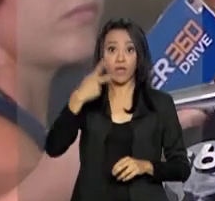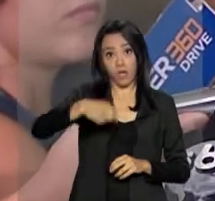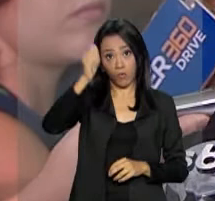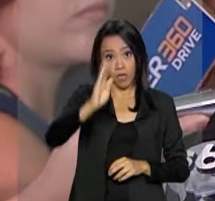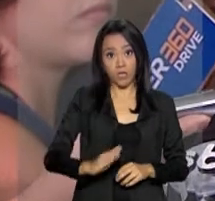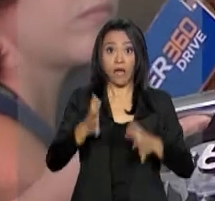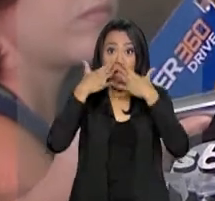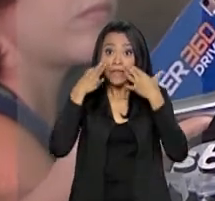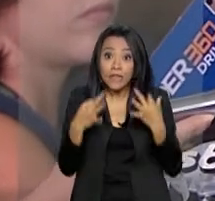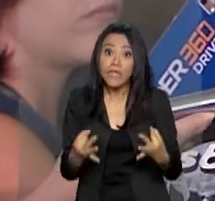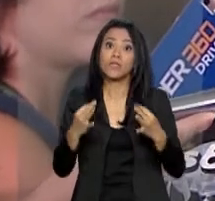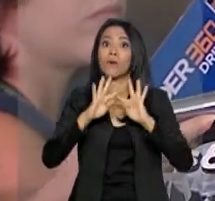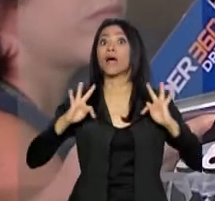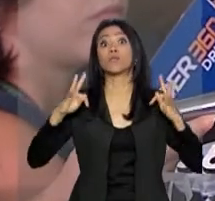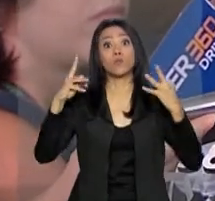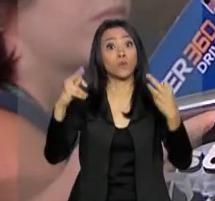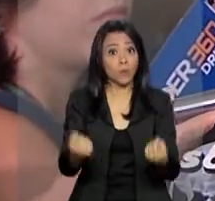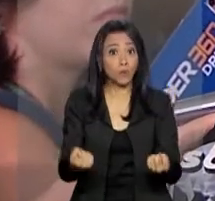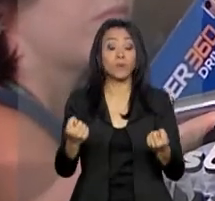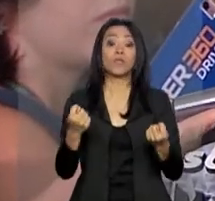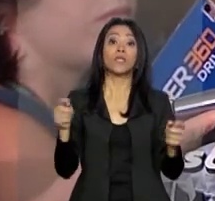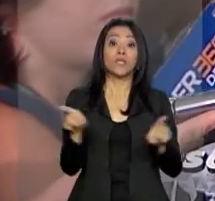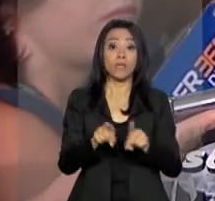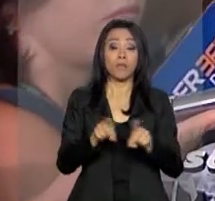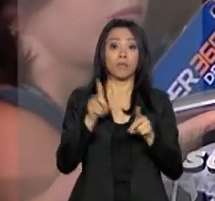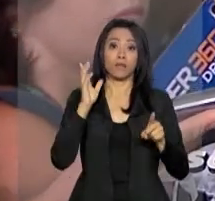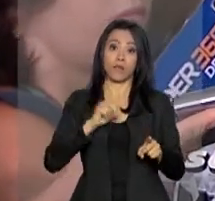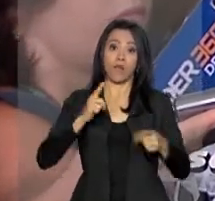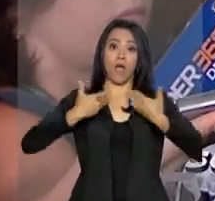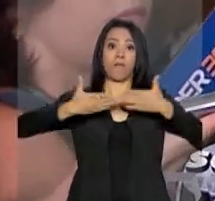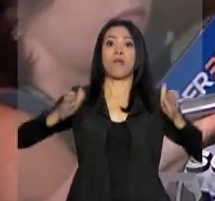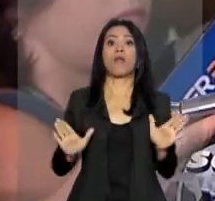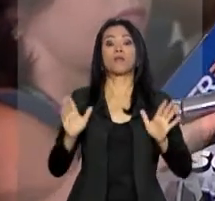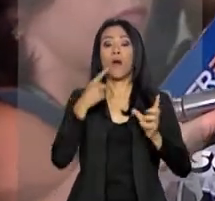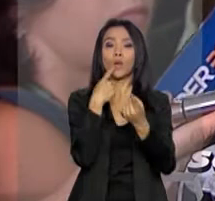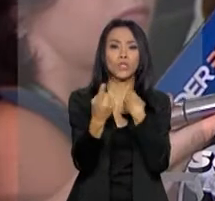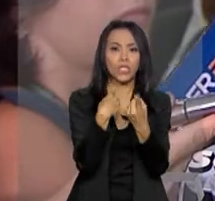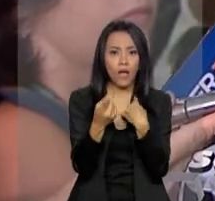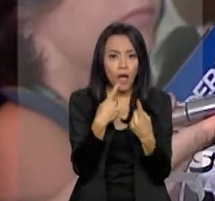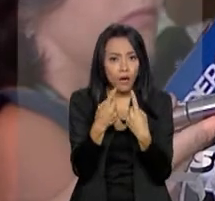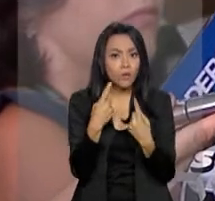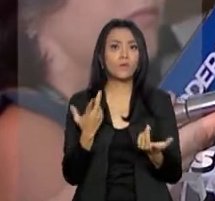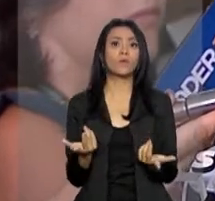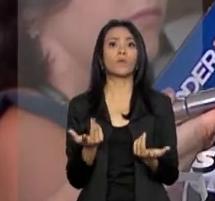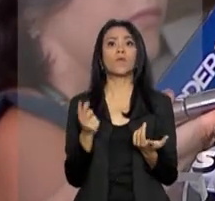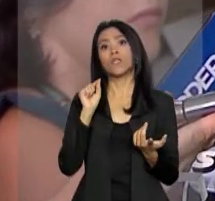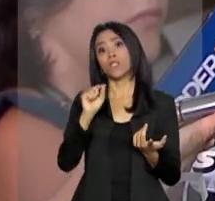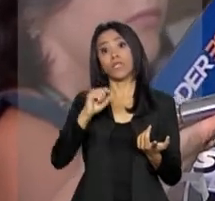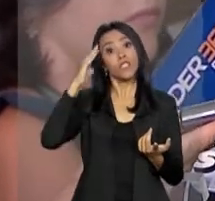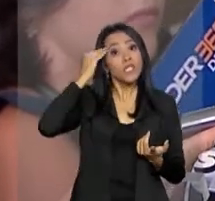todos esses desdobramentos é está aberto para um diálogo para uma tentativa de